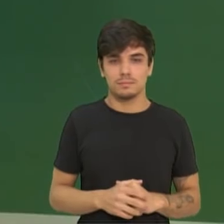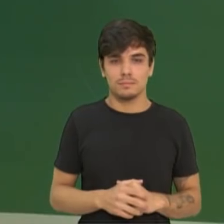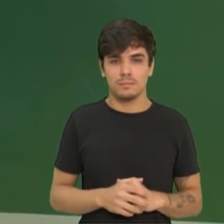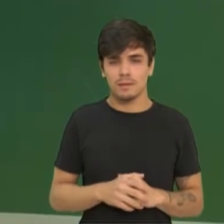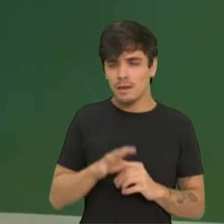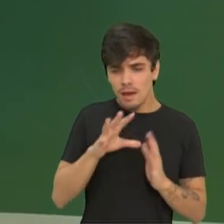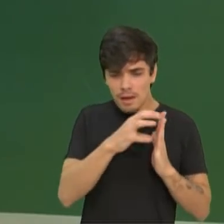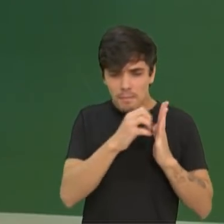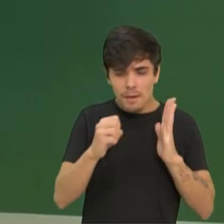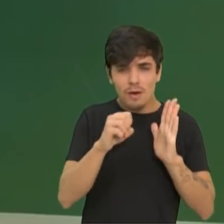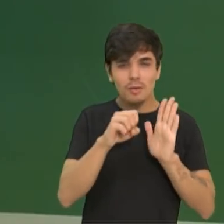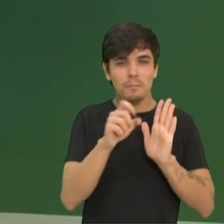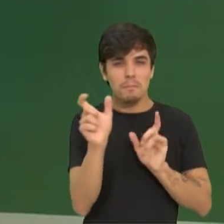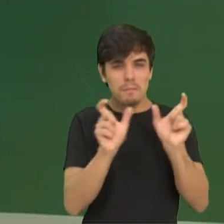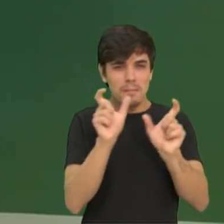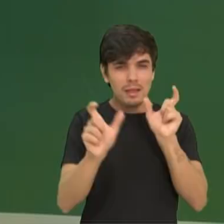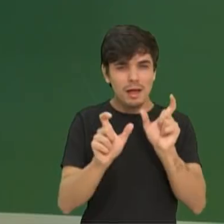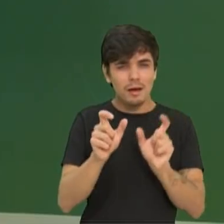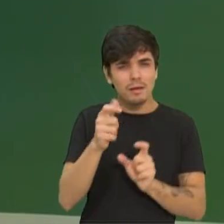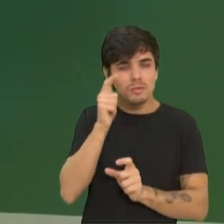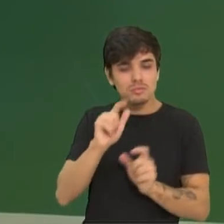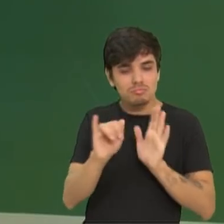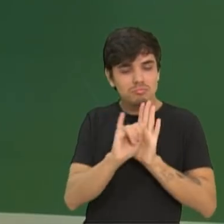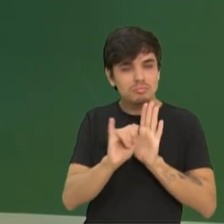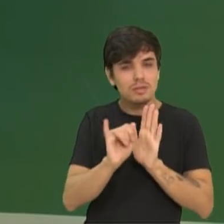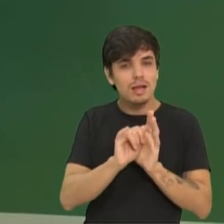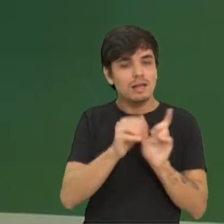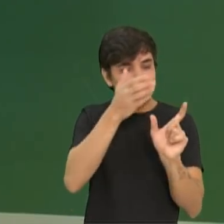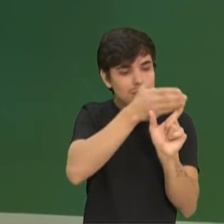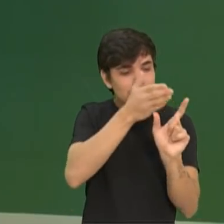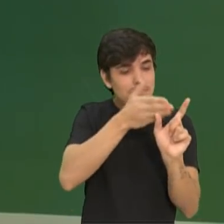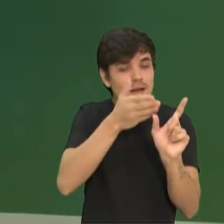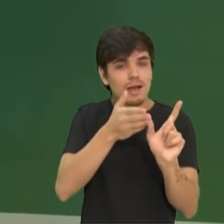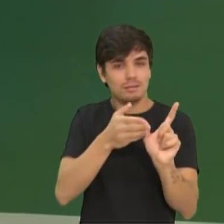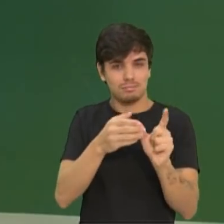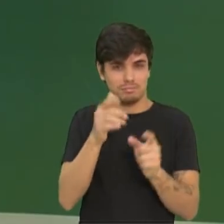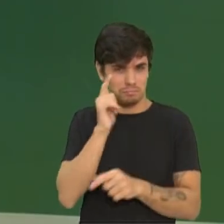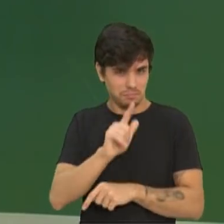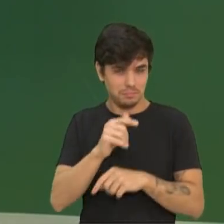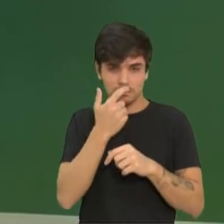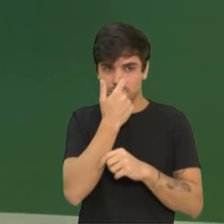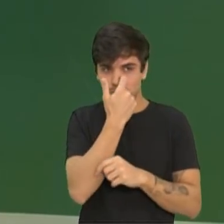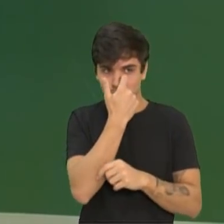Retirou as palavras? Conseguiu identificar e separar as sílabas? Então vamos corrigir.